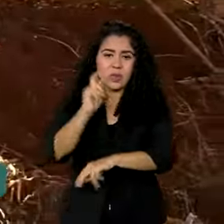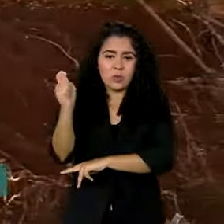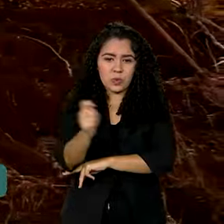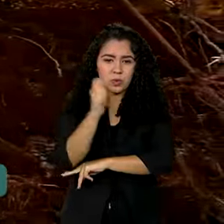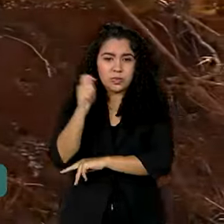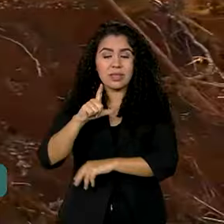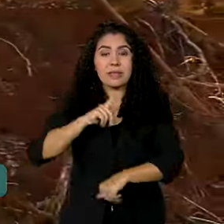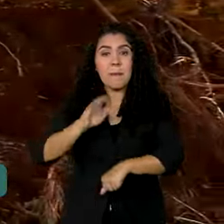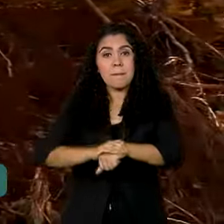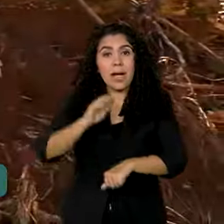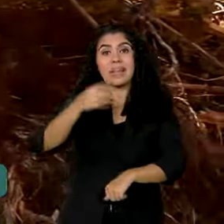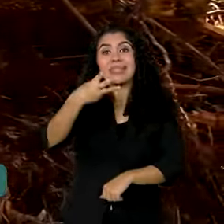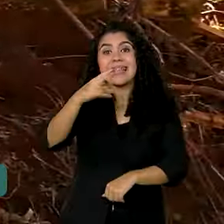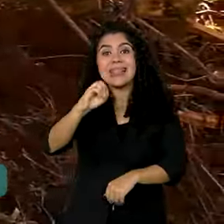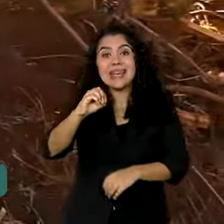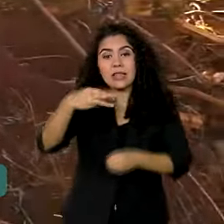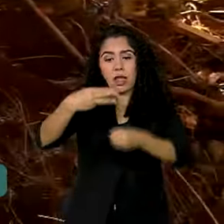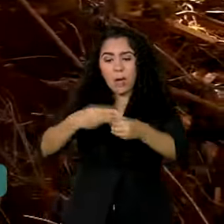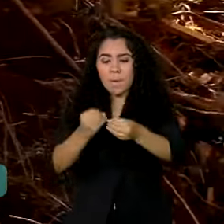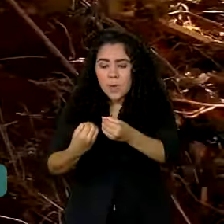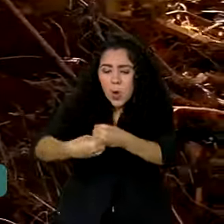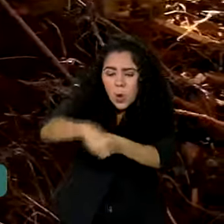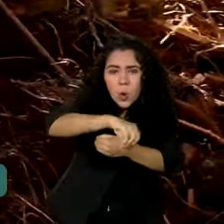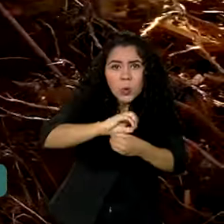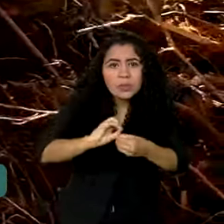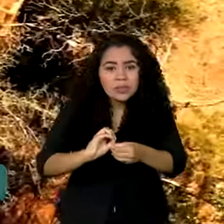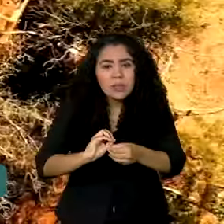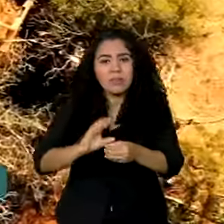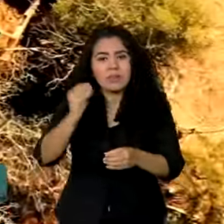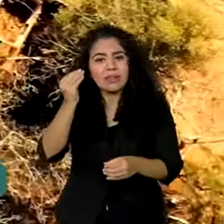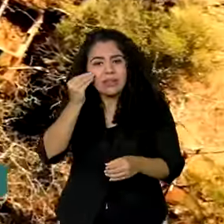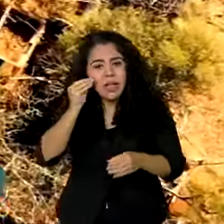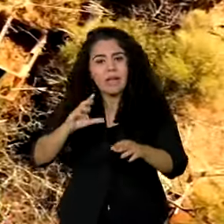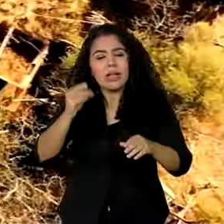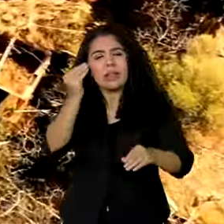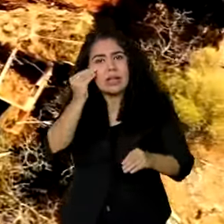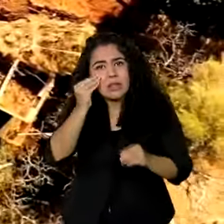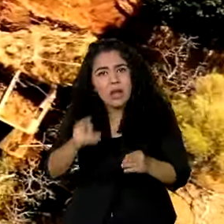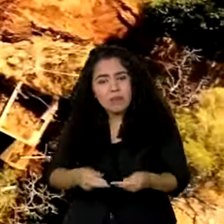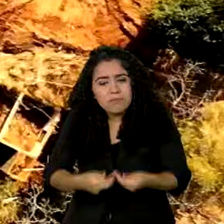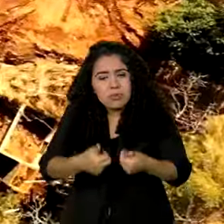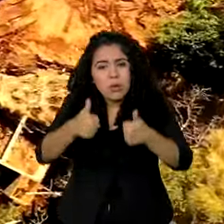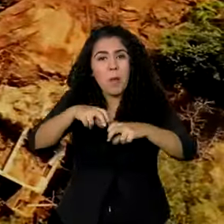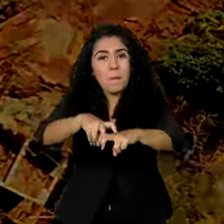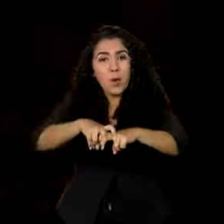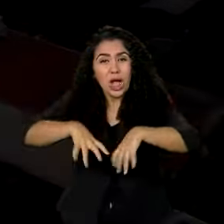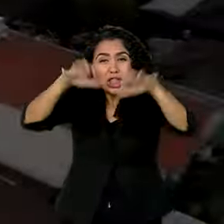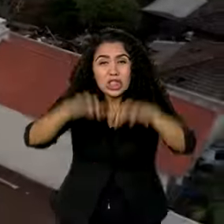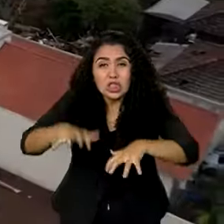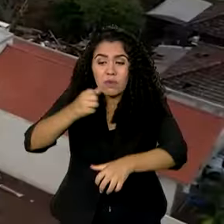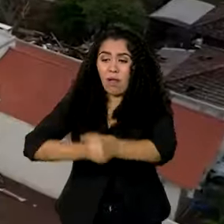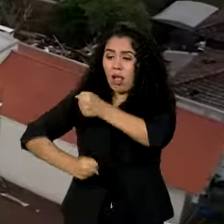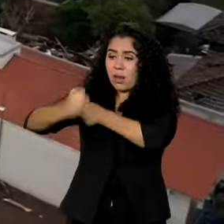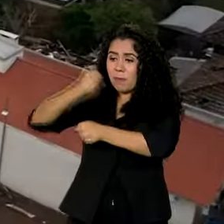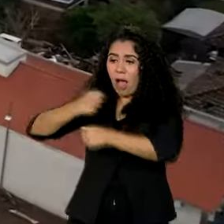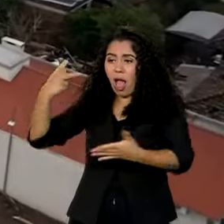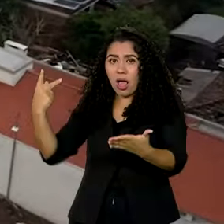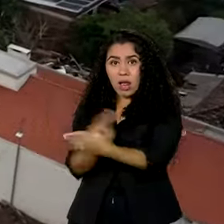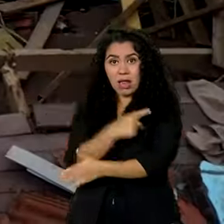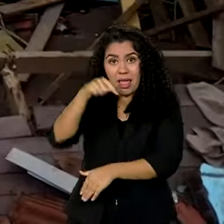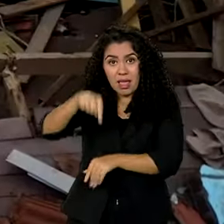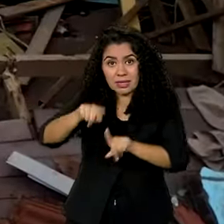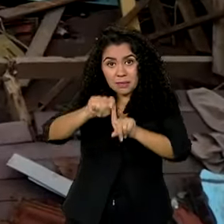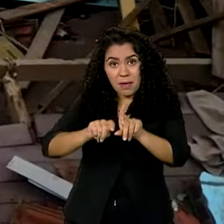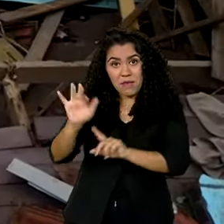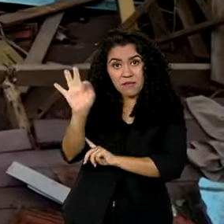de 30 municípios, as cidades ainda se recuperavam das fortes chuvas que causaram estragos no ano passado. Em fevereiro deste ano,